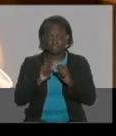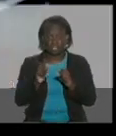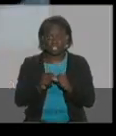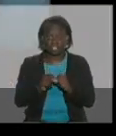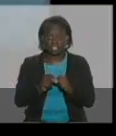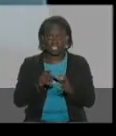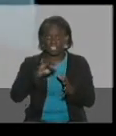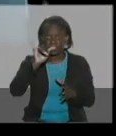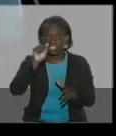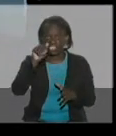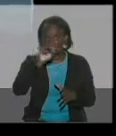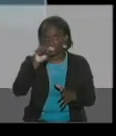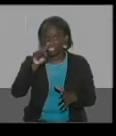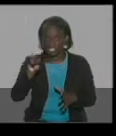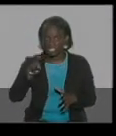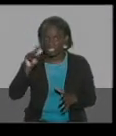identidade.